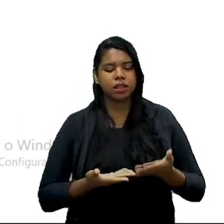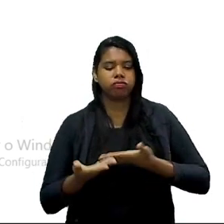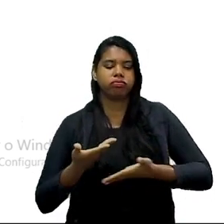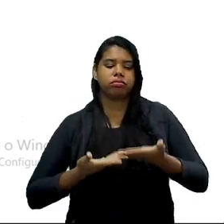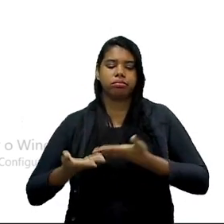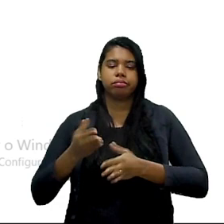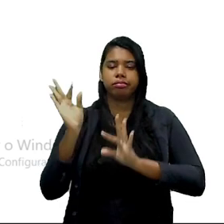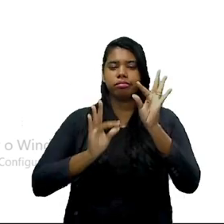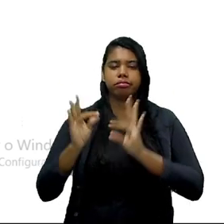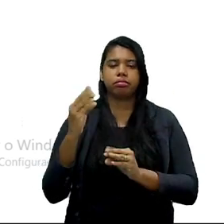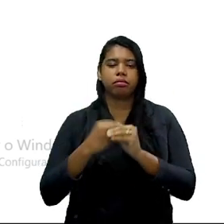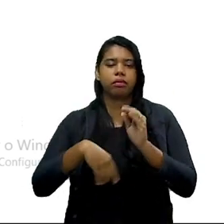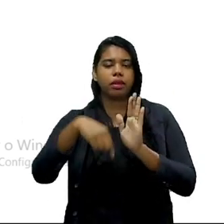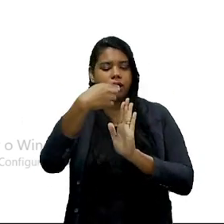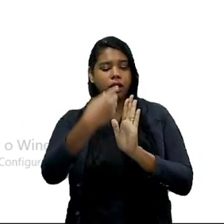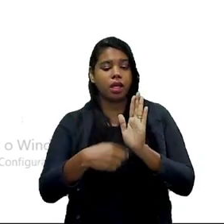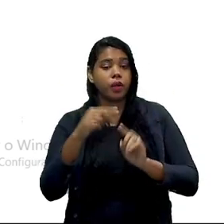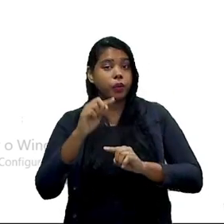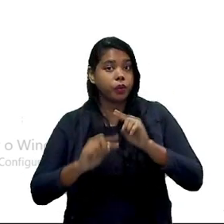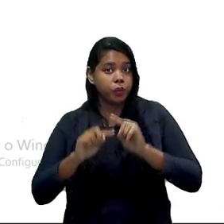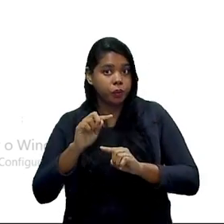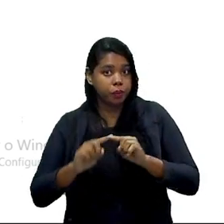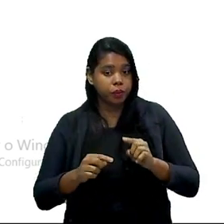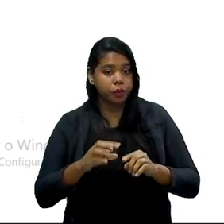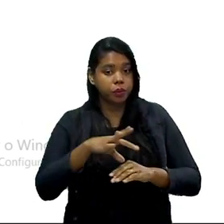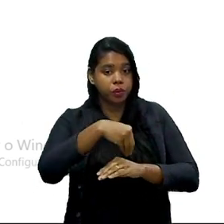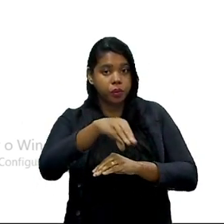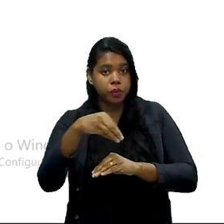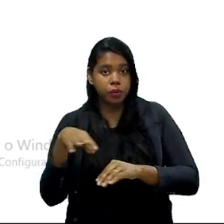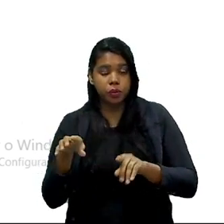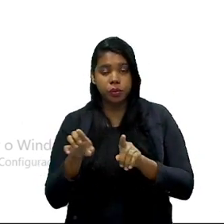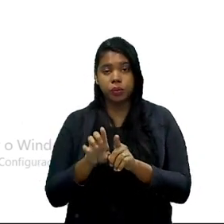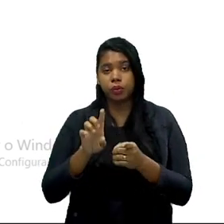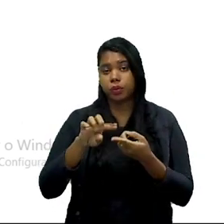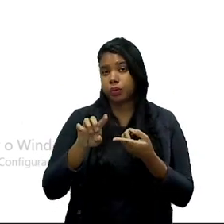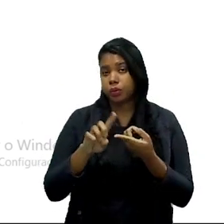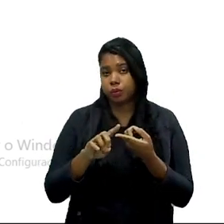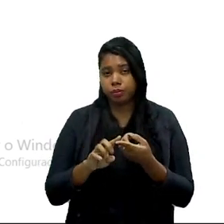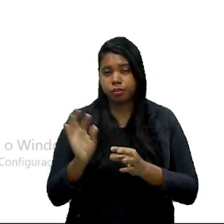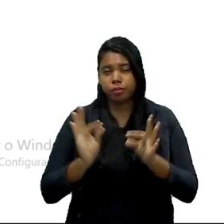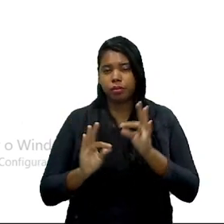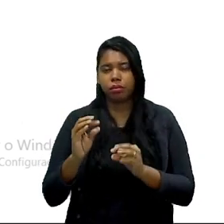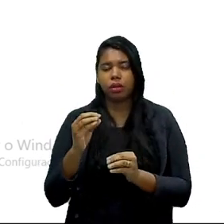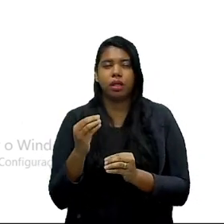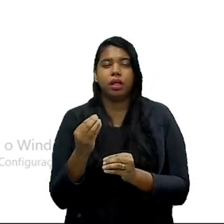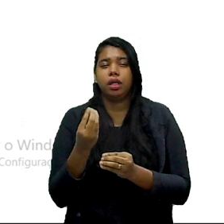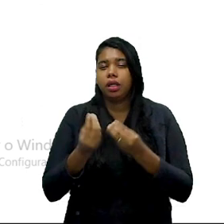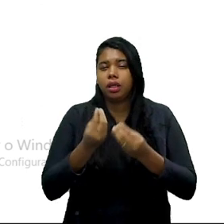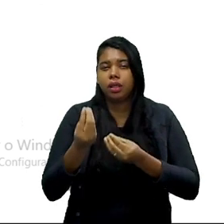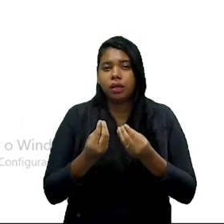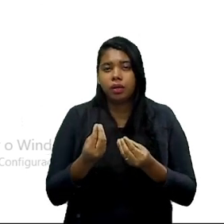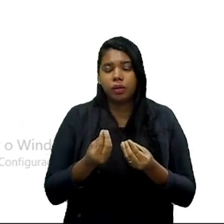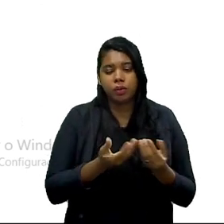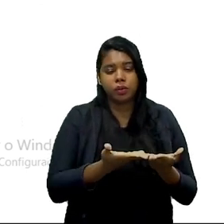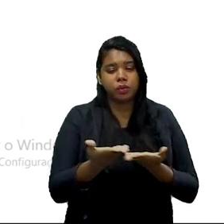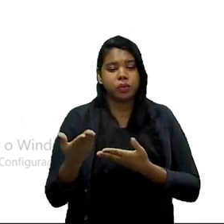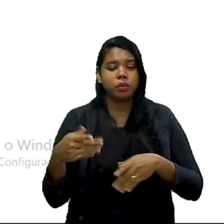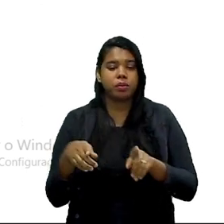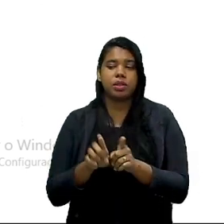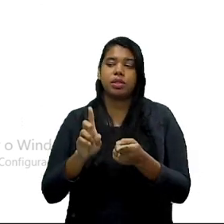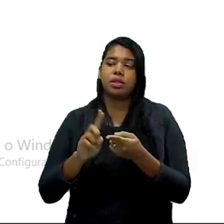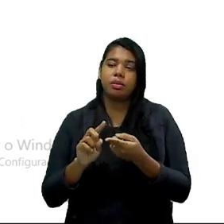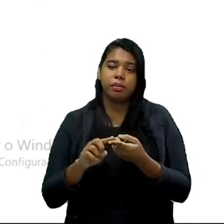ou elaboração de um produto ou um serviço. O custo do produto fabricado, o custo do serviço prestado, o